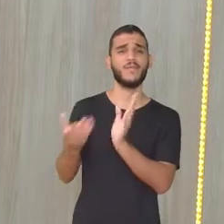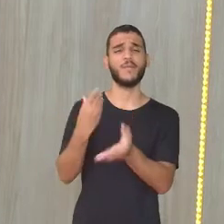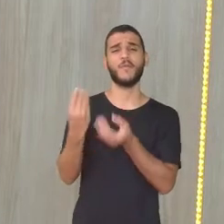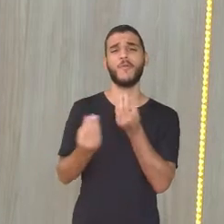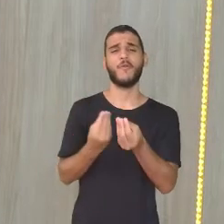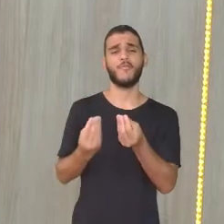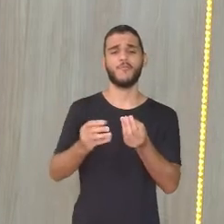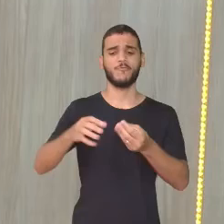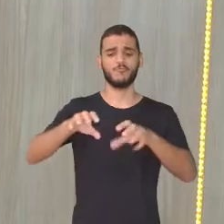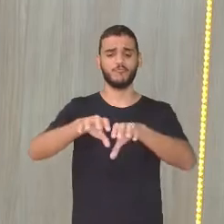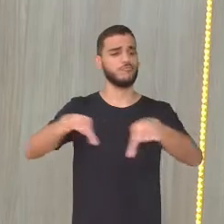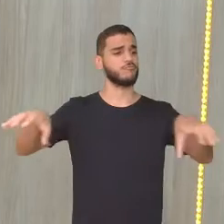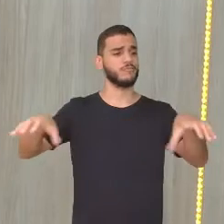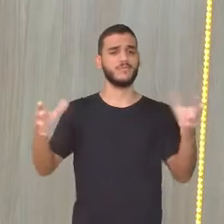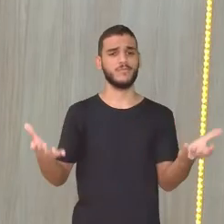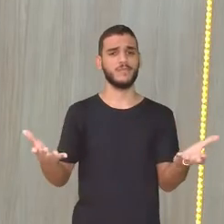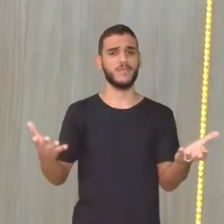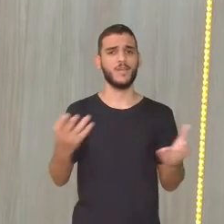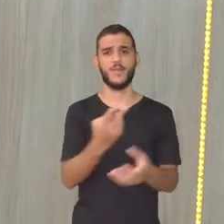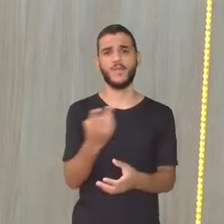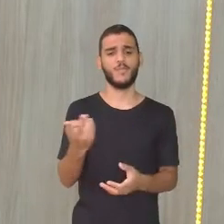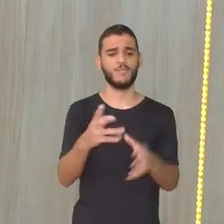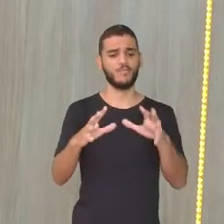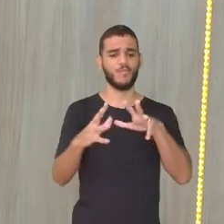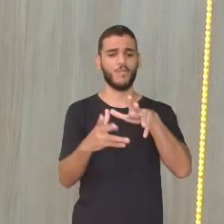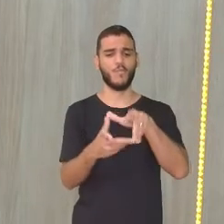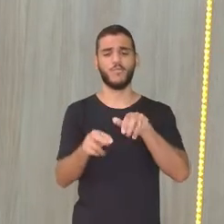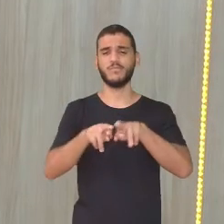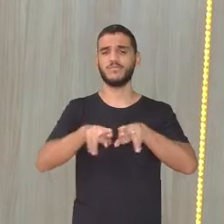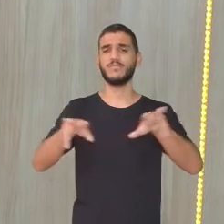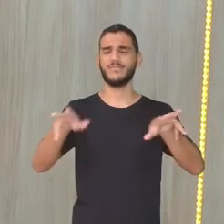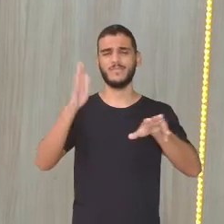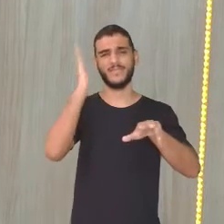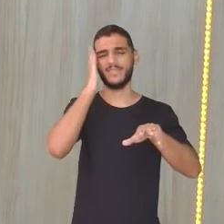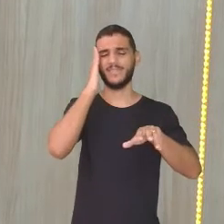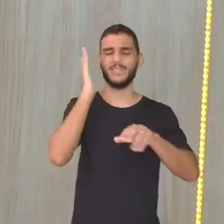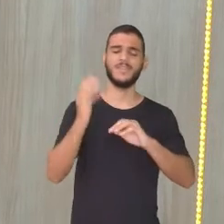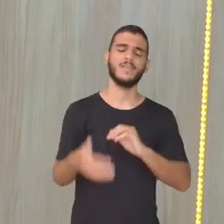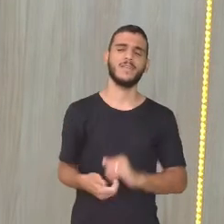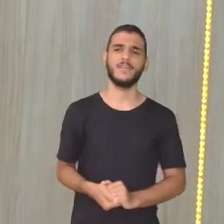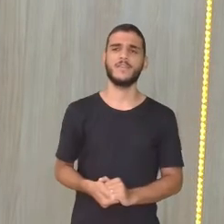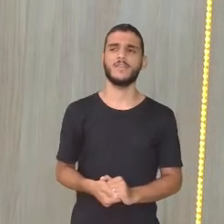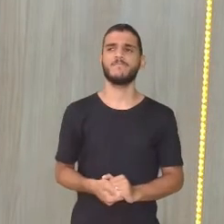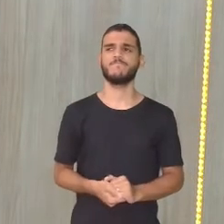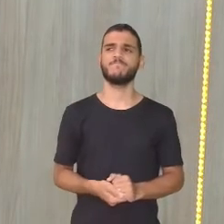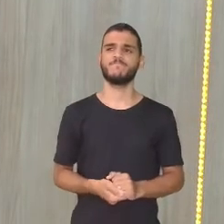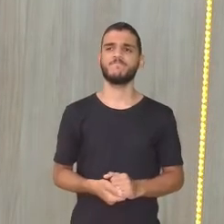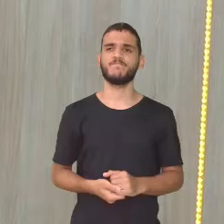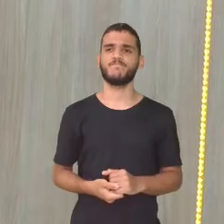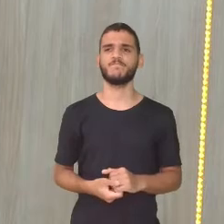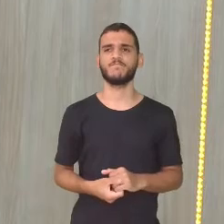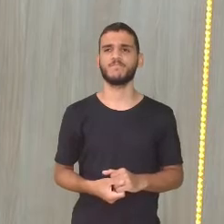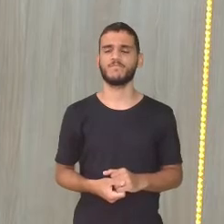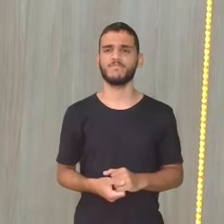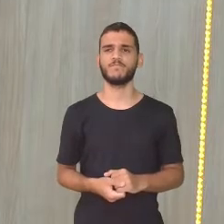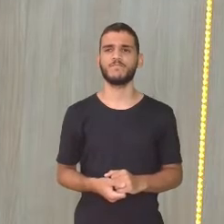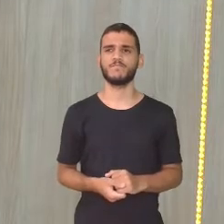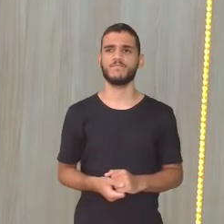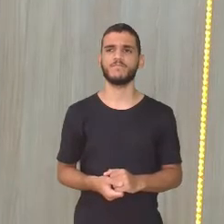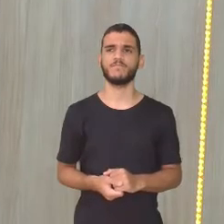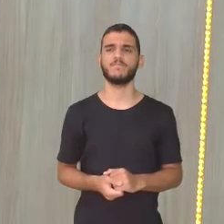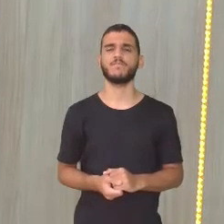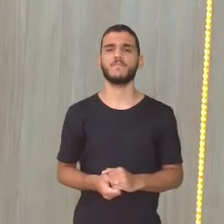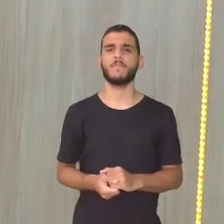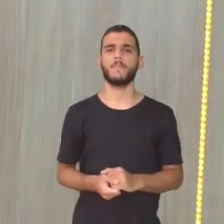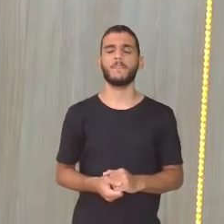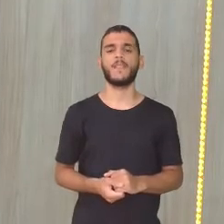mobilidades aí, né? Enfim, é só pesquisar que a gente acha exemplos disso, tá? Outros aspectos,